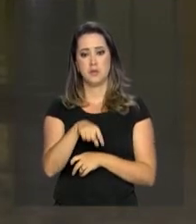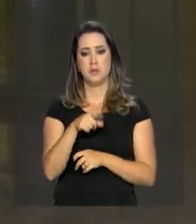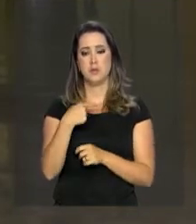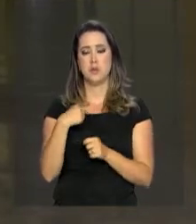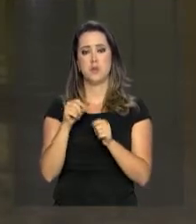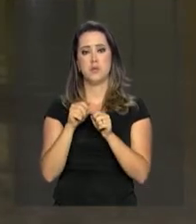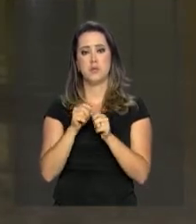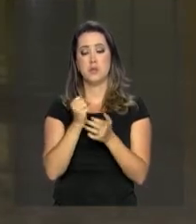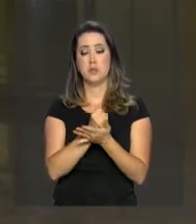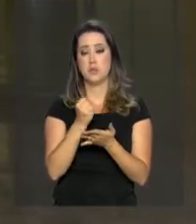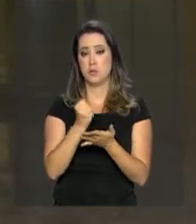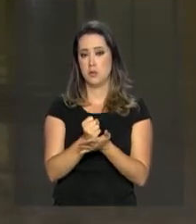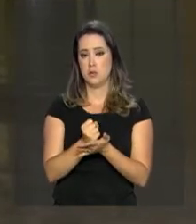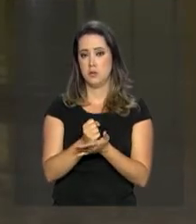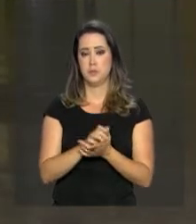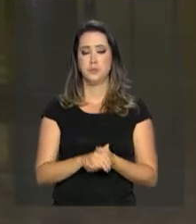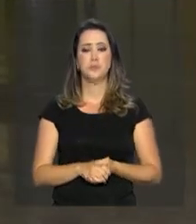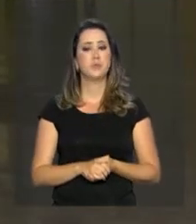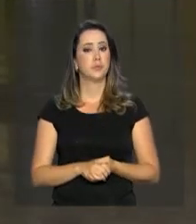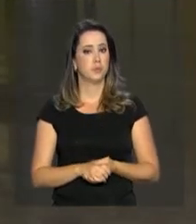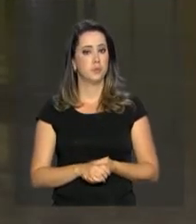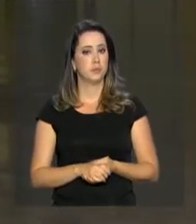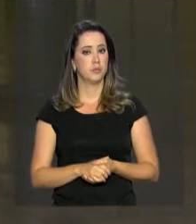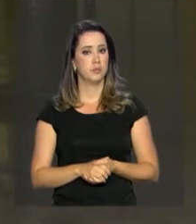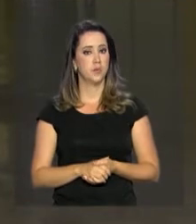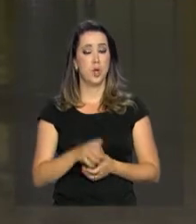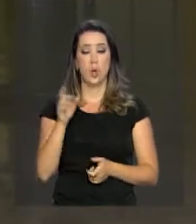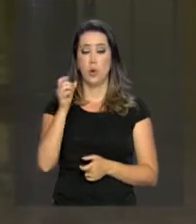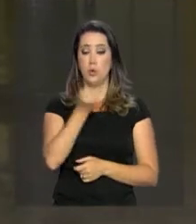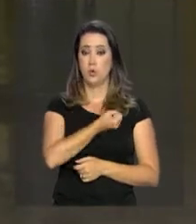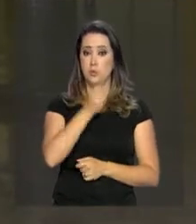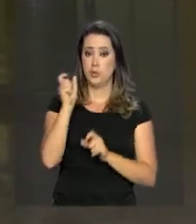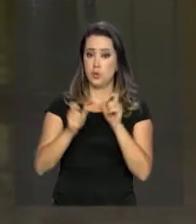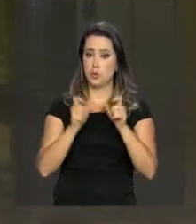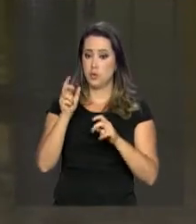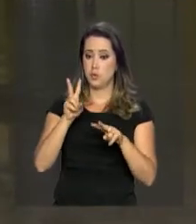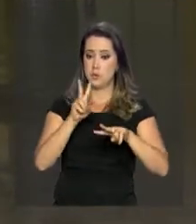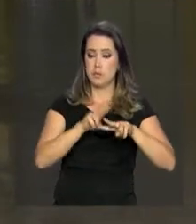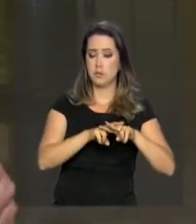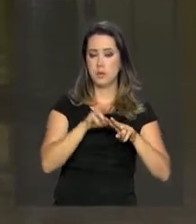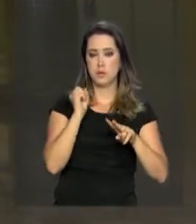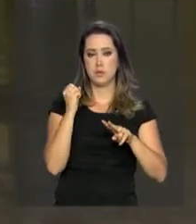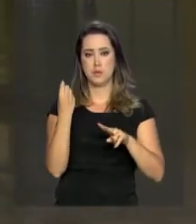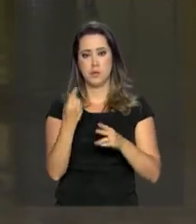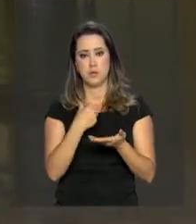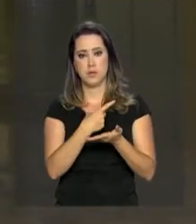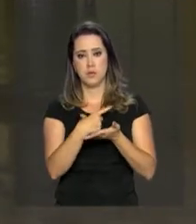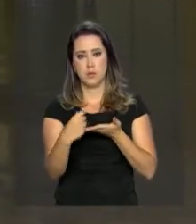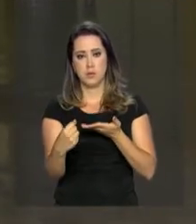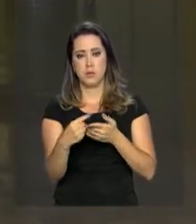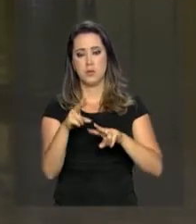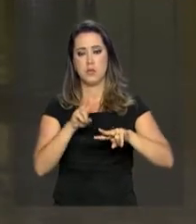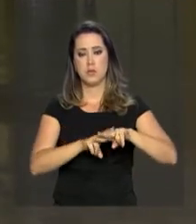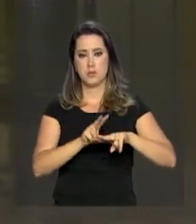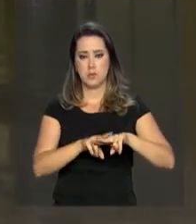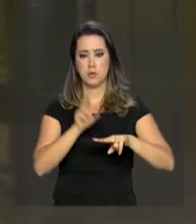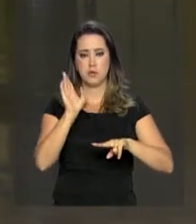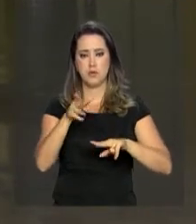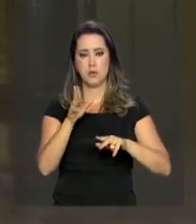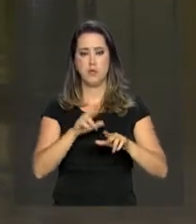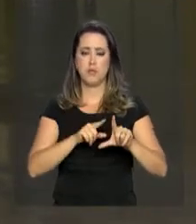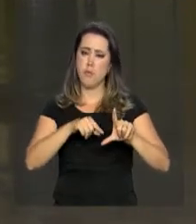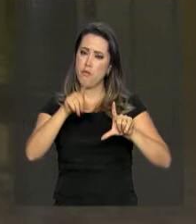essas contratações já o número de presidiários ou aqueles que estão deixando o sistema prisional vai